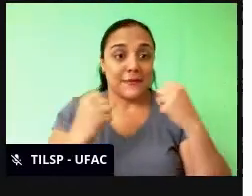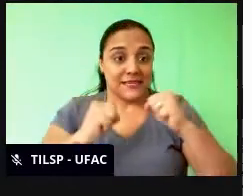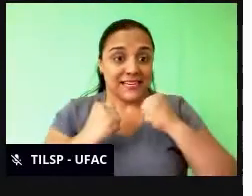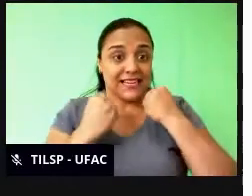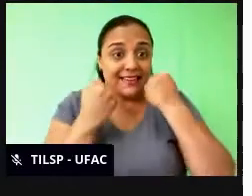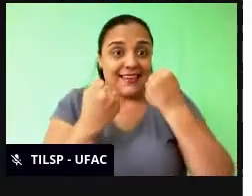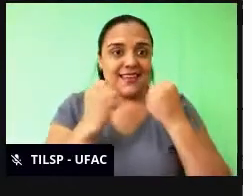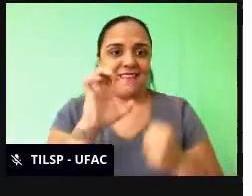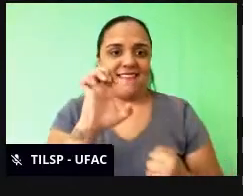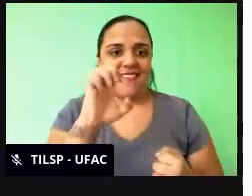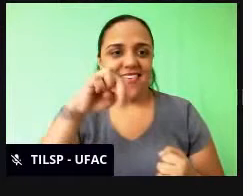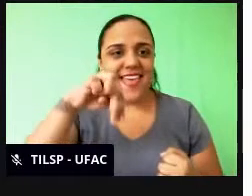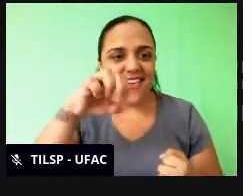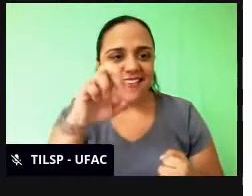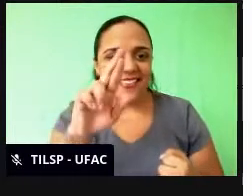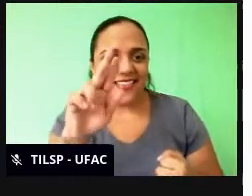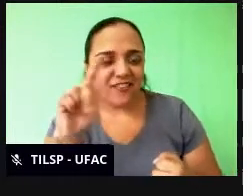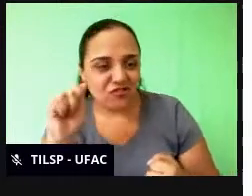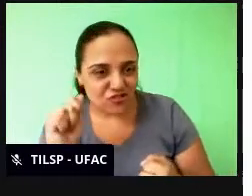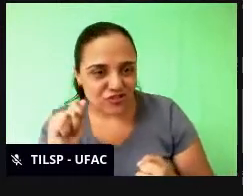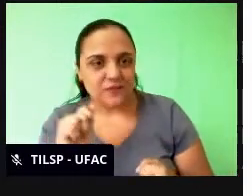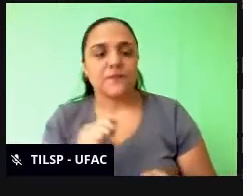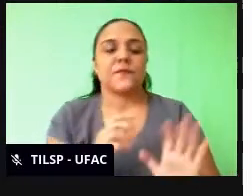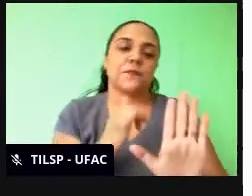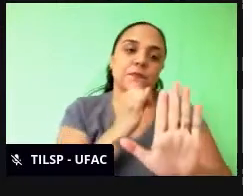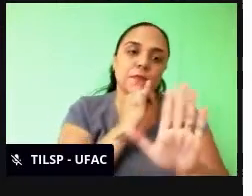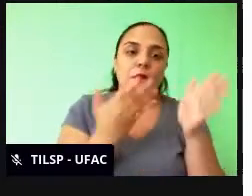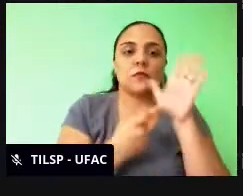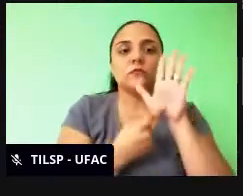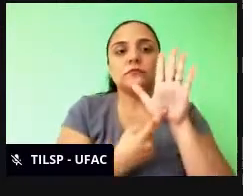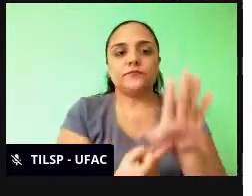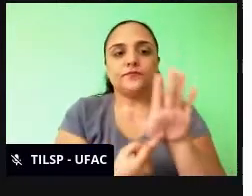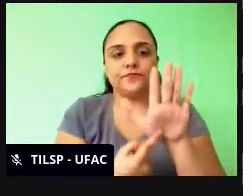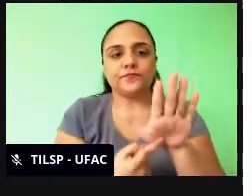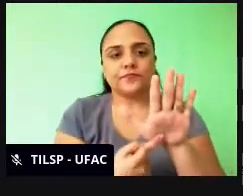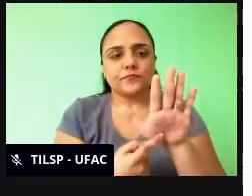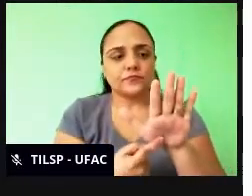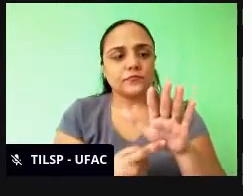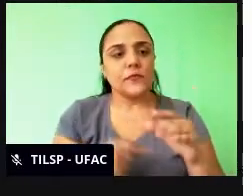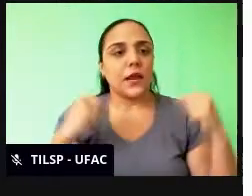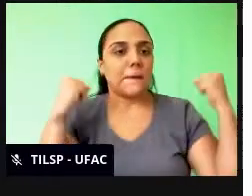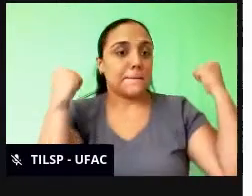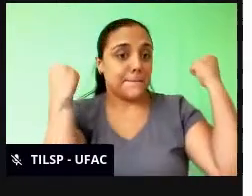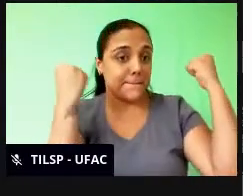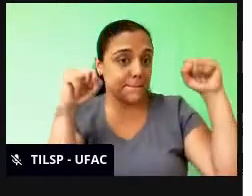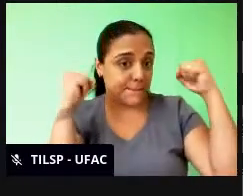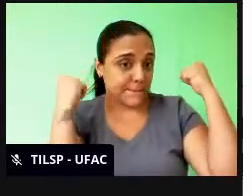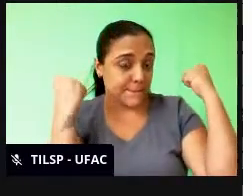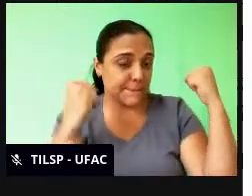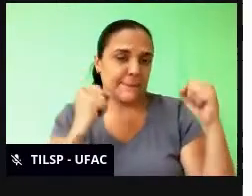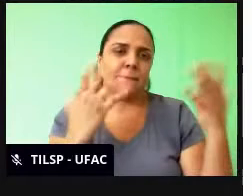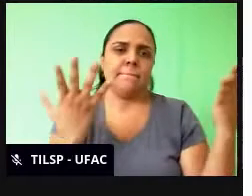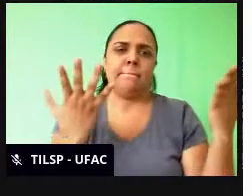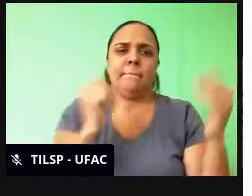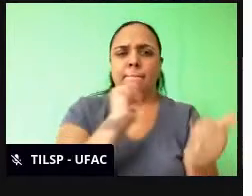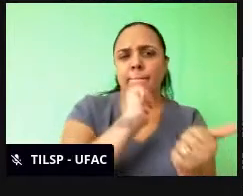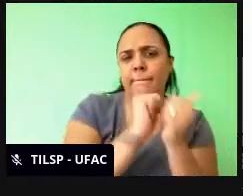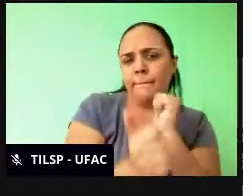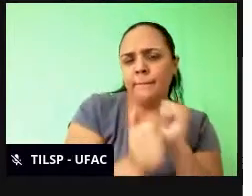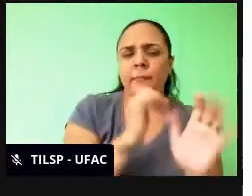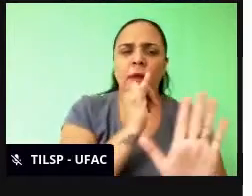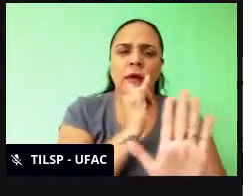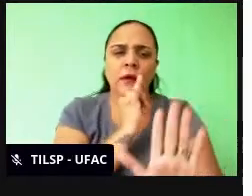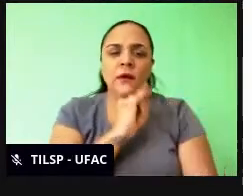para indivíduos onívoros. Então, vejam que, pensando em esportistas, o que a gente avalia? Então,